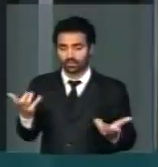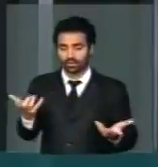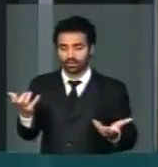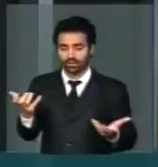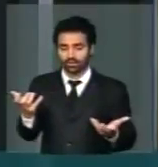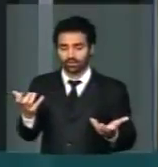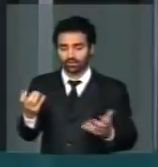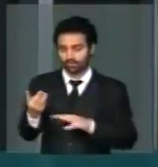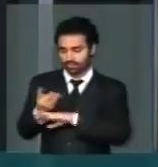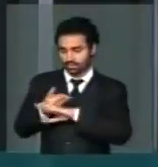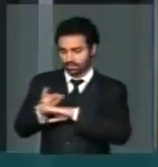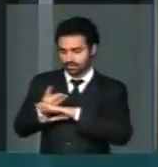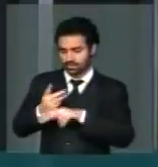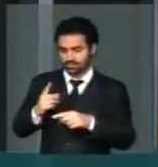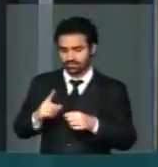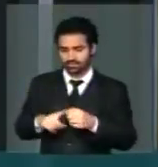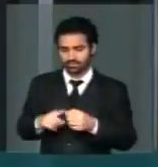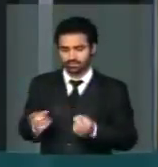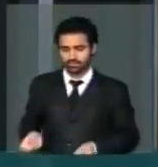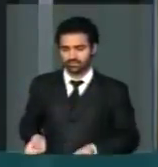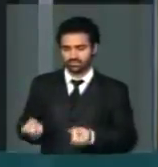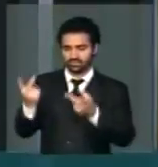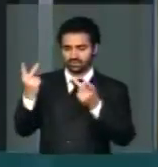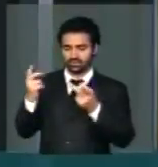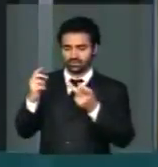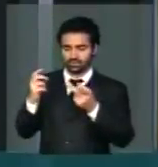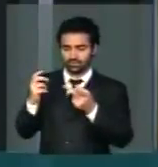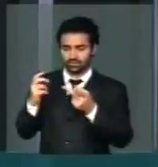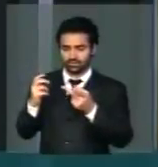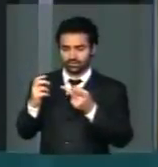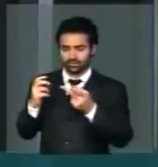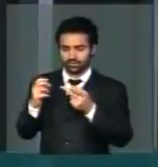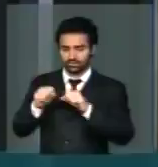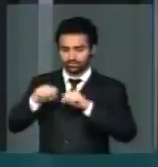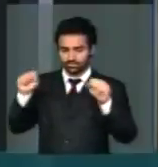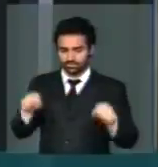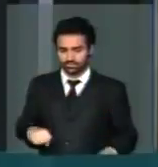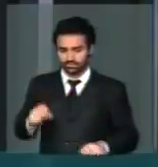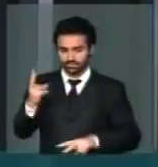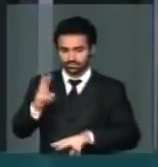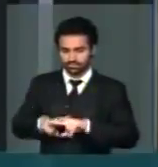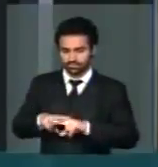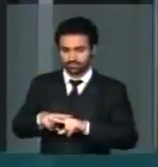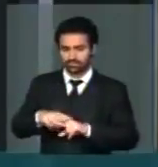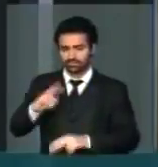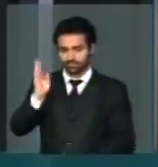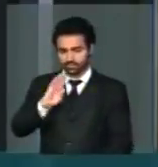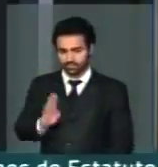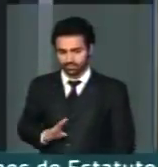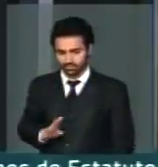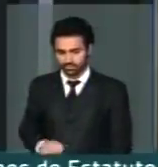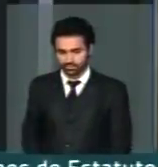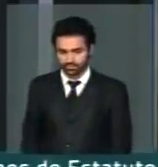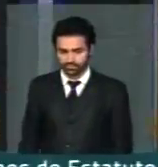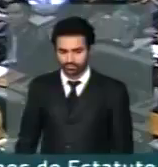terceirização, privatização do sistema carcerário brasileiro.